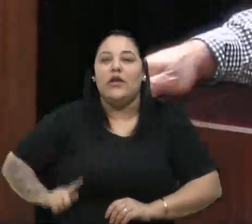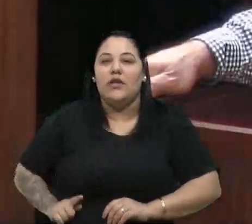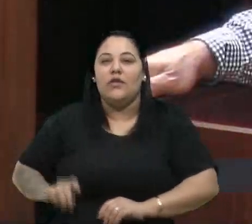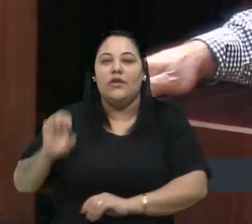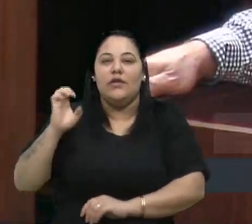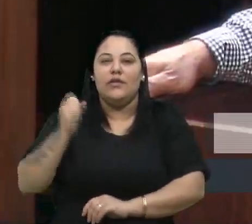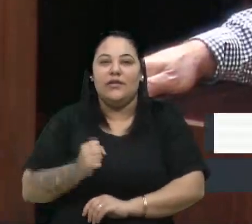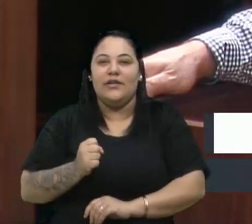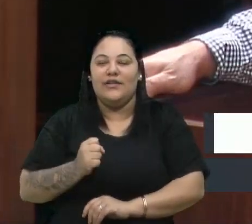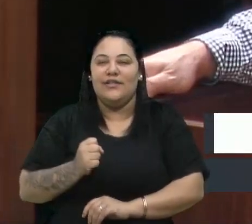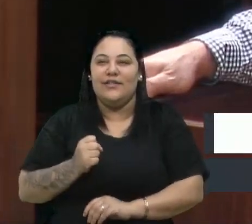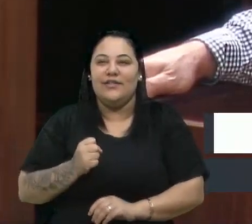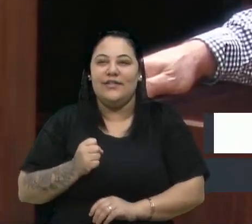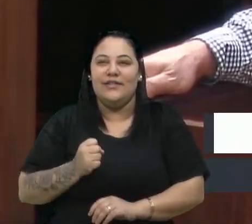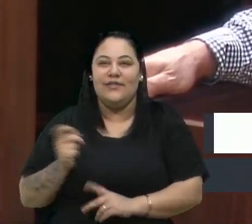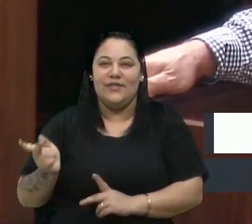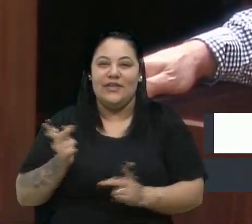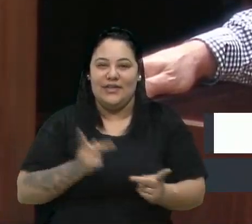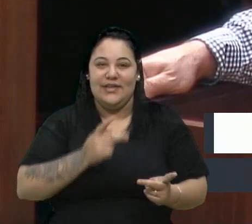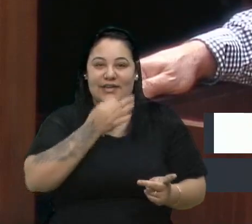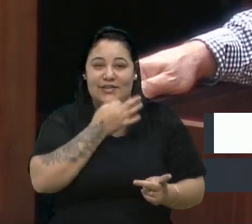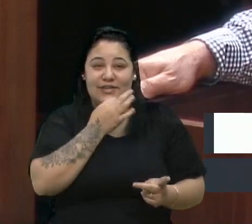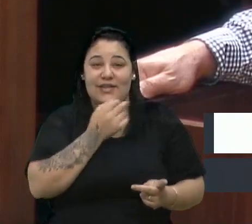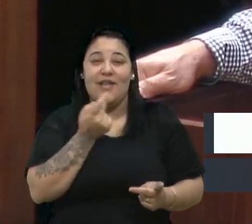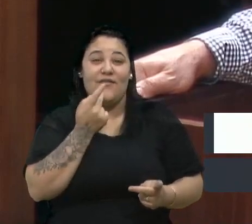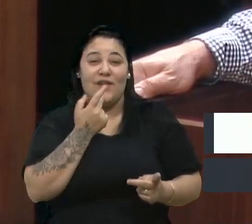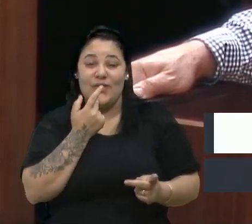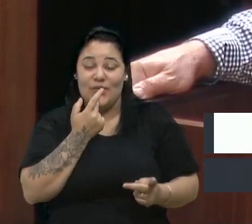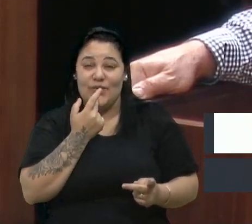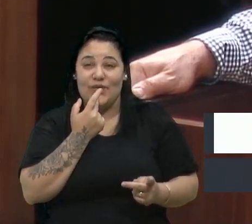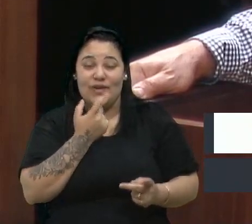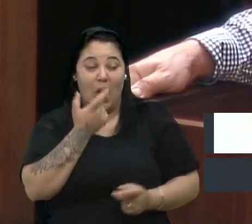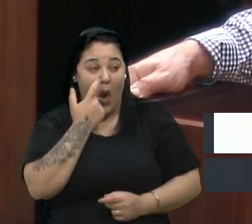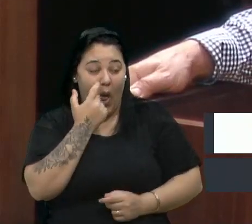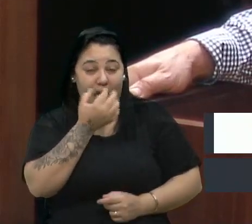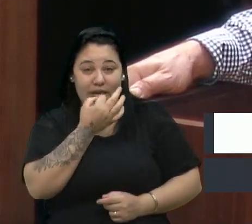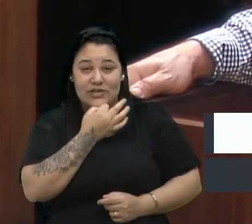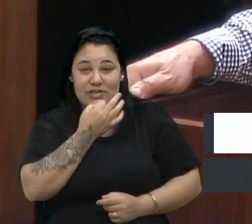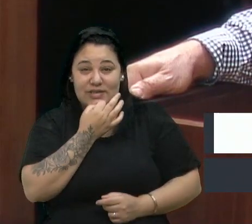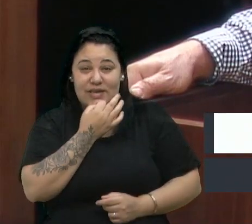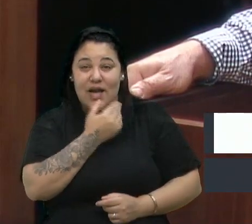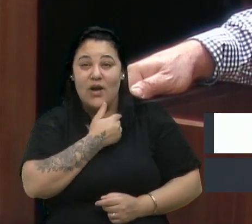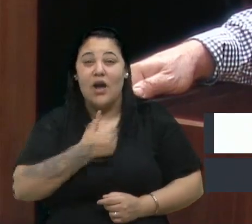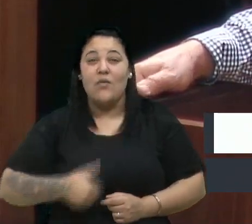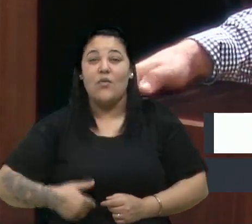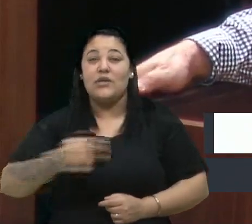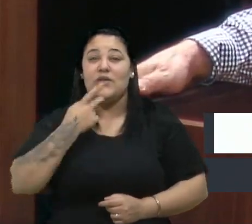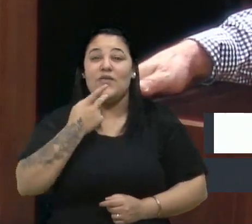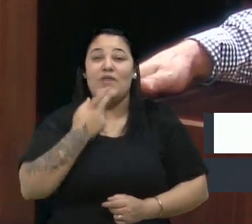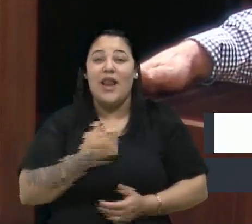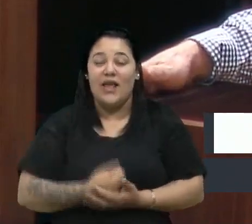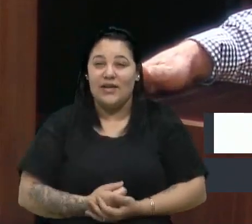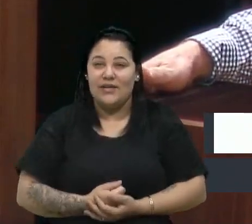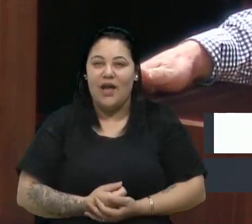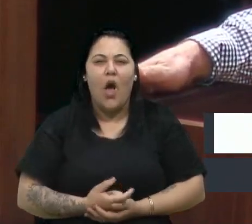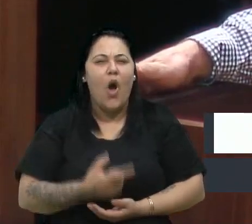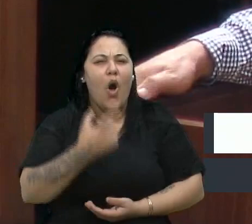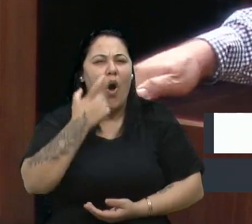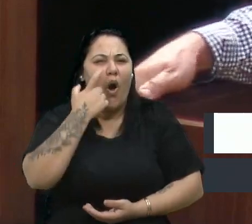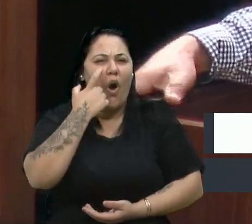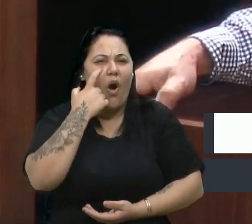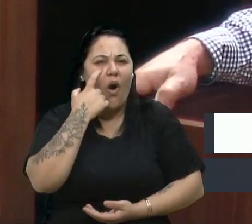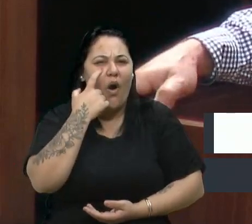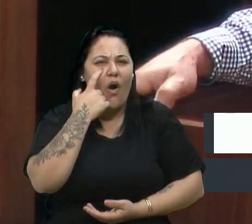vezes já falou que quando chega a situações de Caxias, o povo diz assim, olha com carinho a